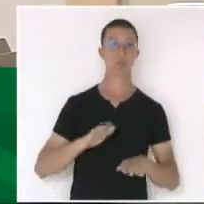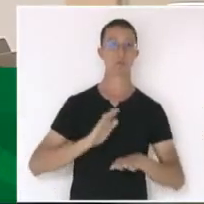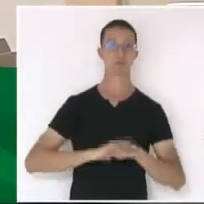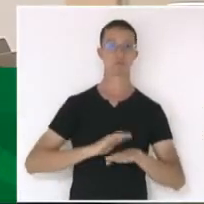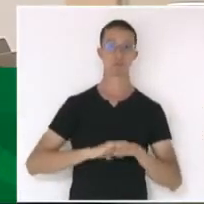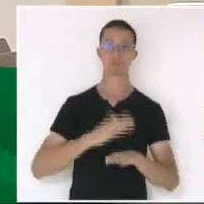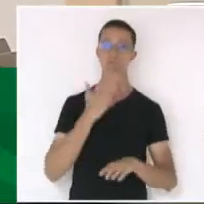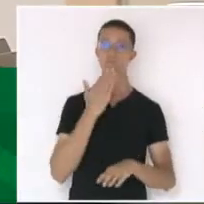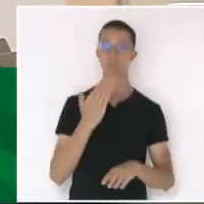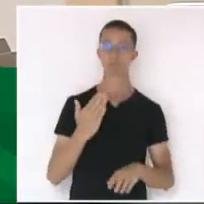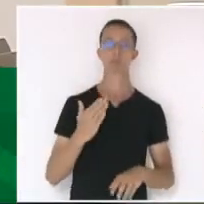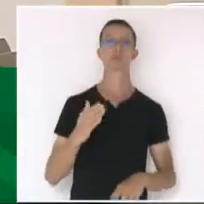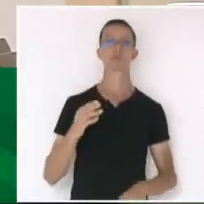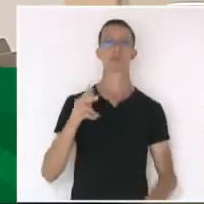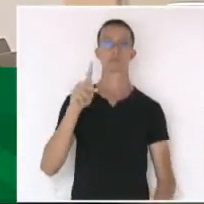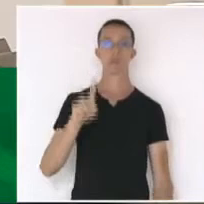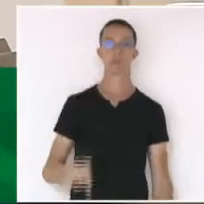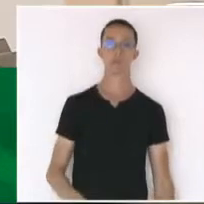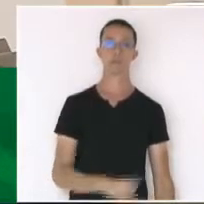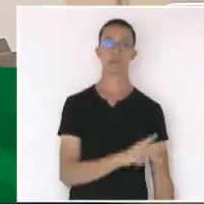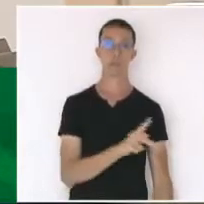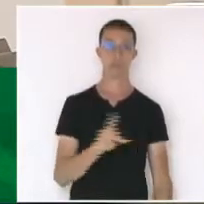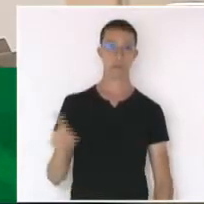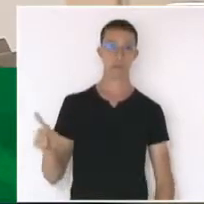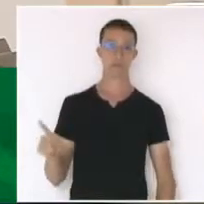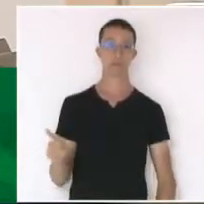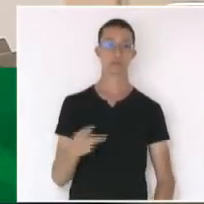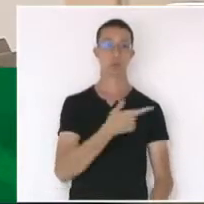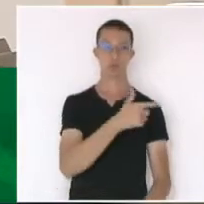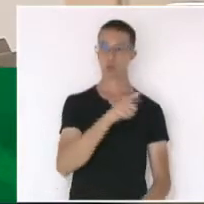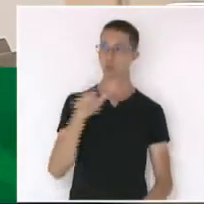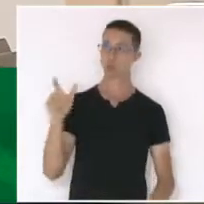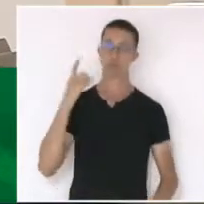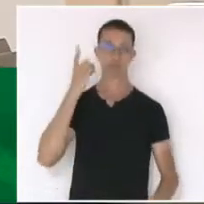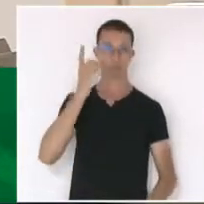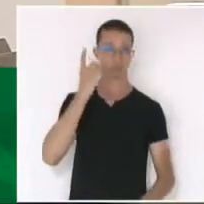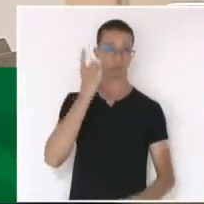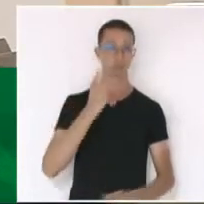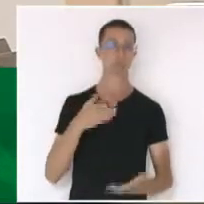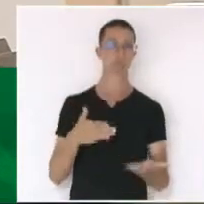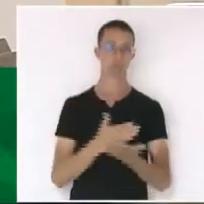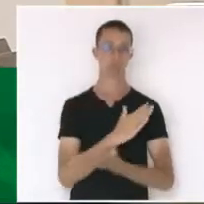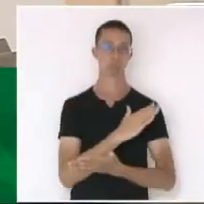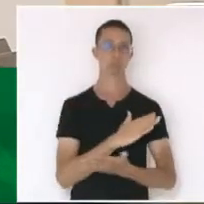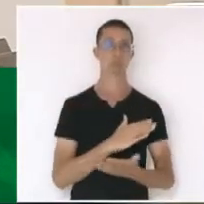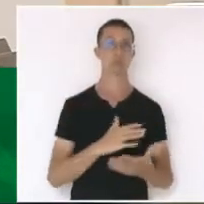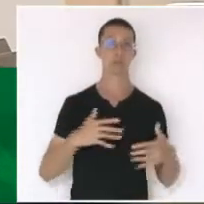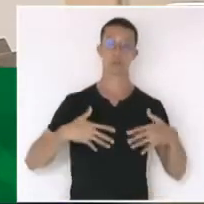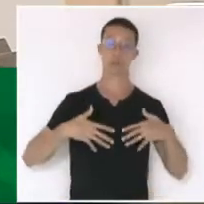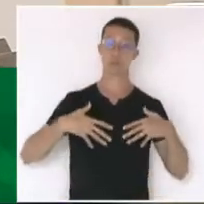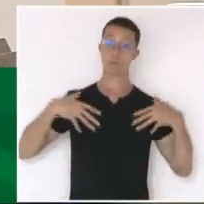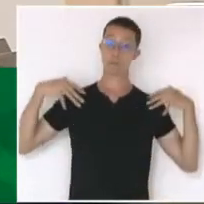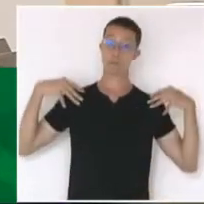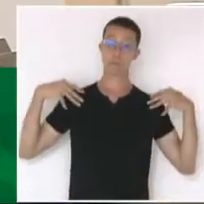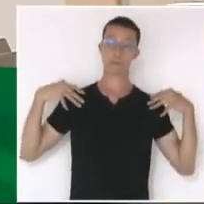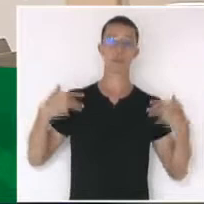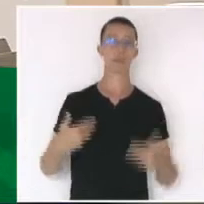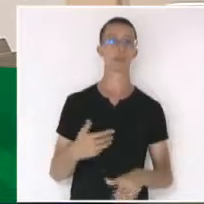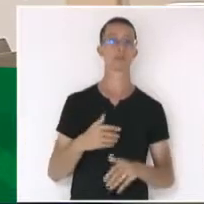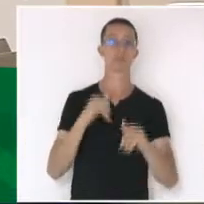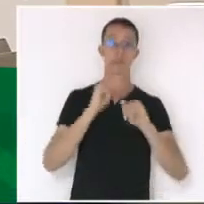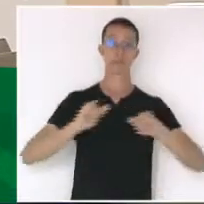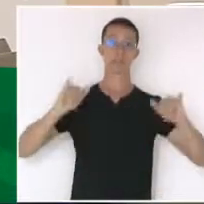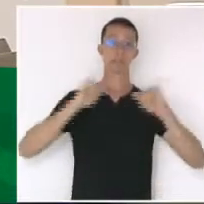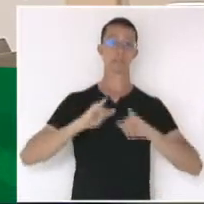do show Deputado Padre Pedro baldissera aprovada pelos demais parlamentares em homenagem a Campanha da Fraternidade